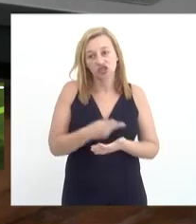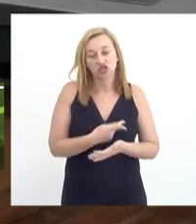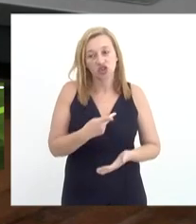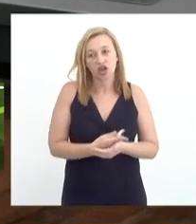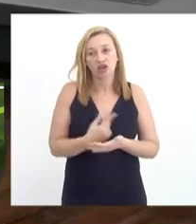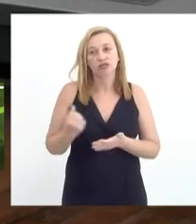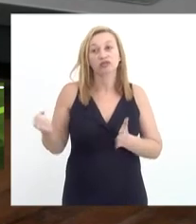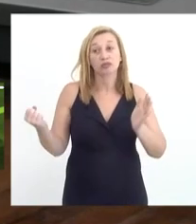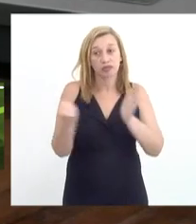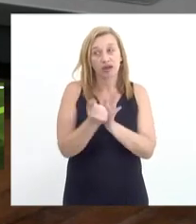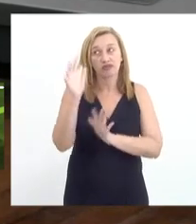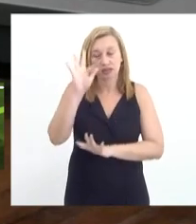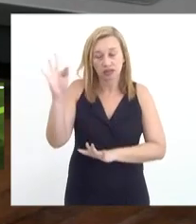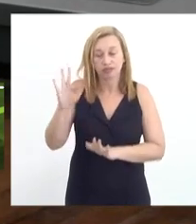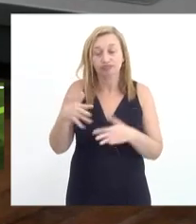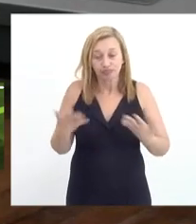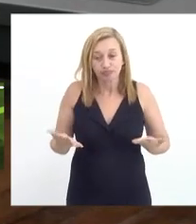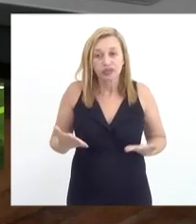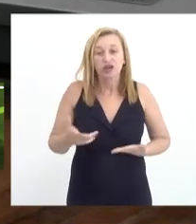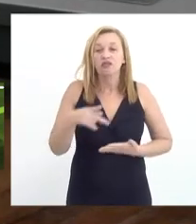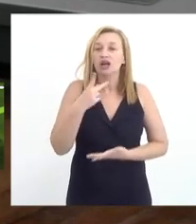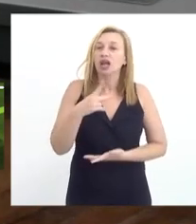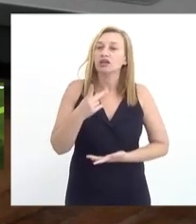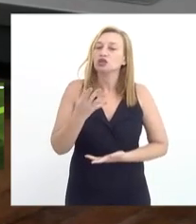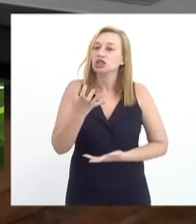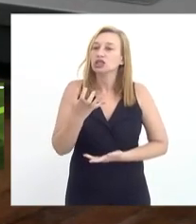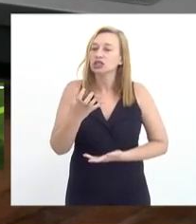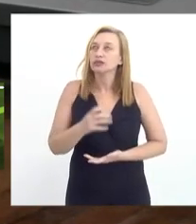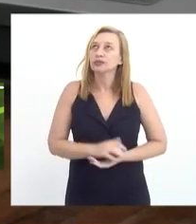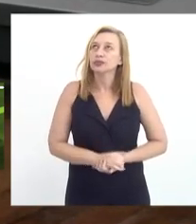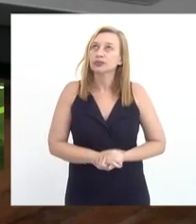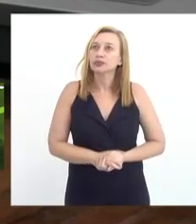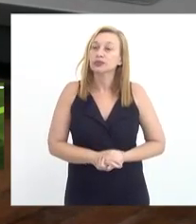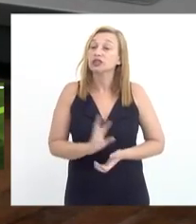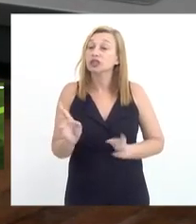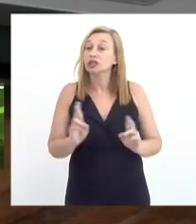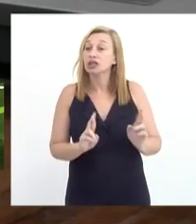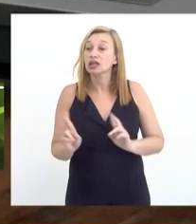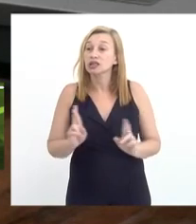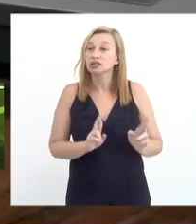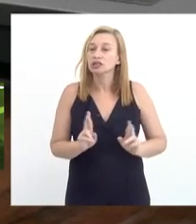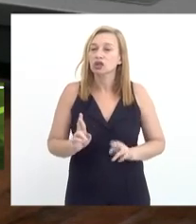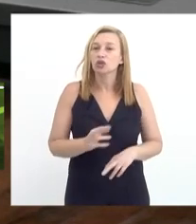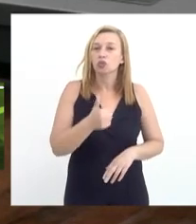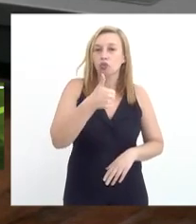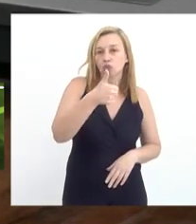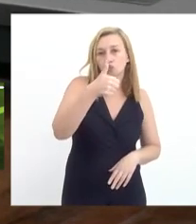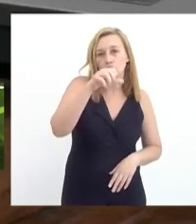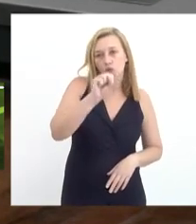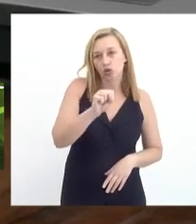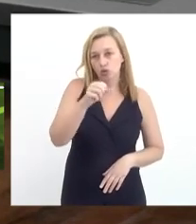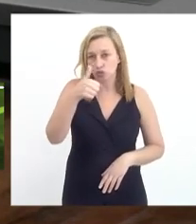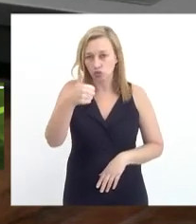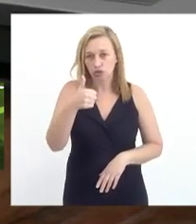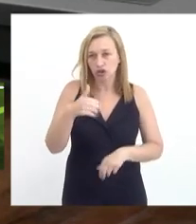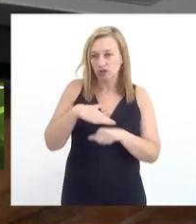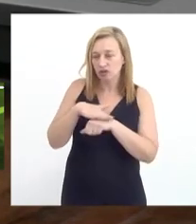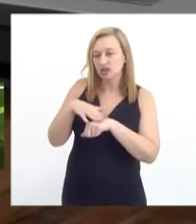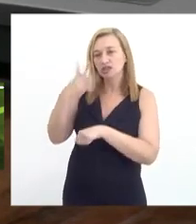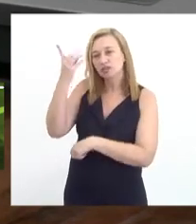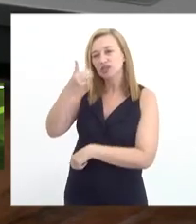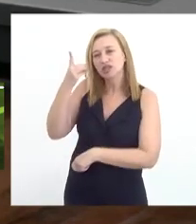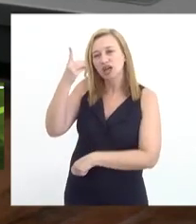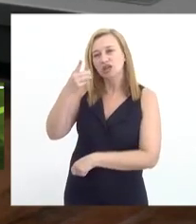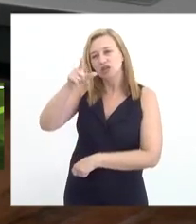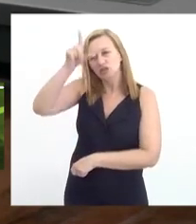pacto federativo Isso disso Isso dito Eu queria dizer o seguinte Em relação A 181 Estava vendo aqui Com o deputado Luiz Paulo